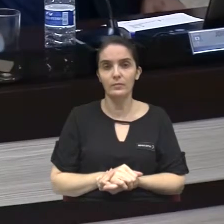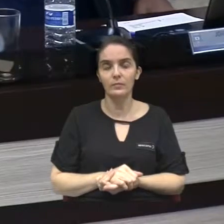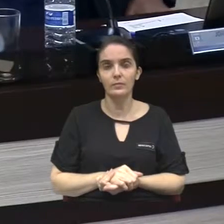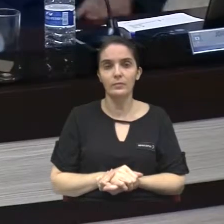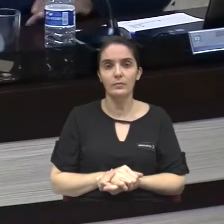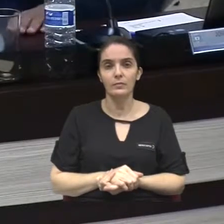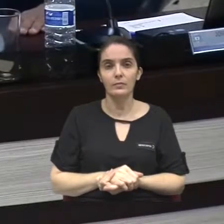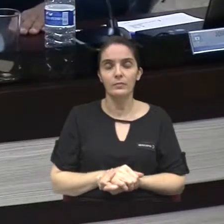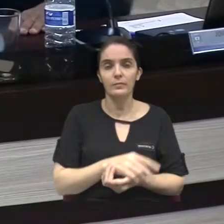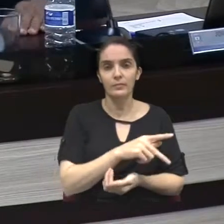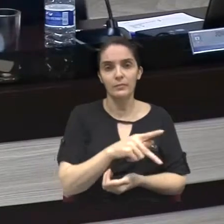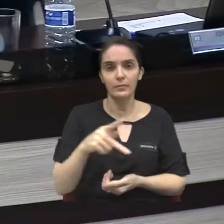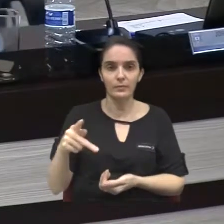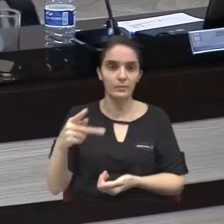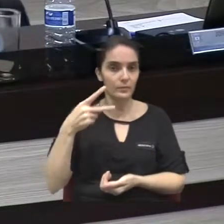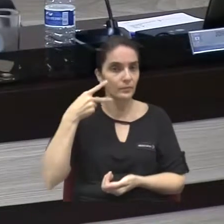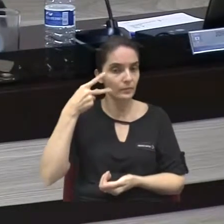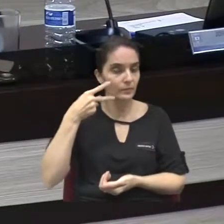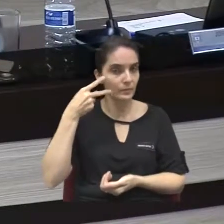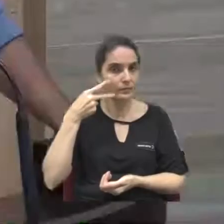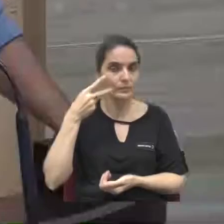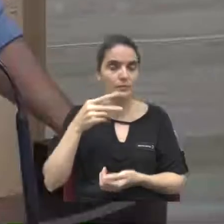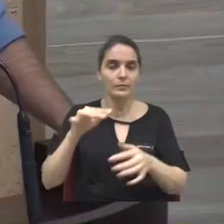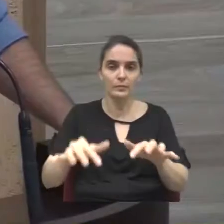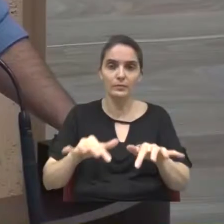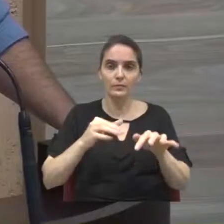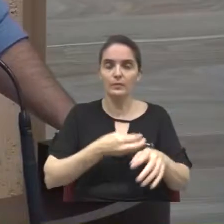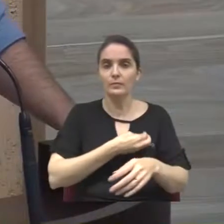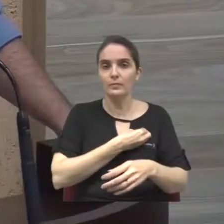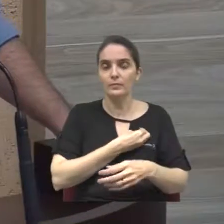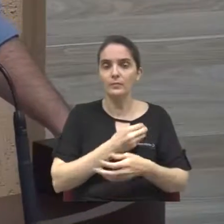Senhor presidente, nobres pares, público presente, quem nos acompanha.